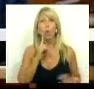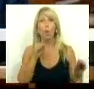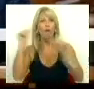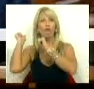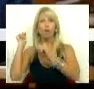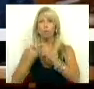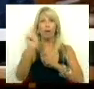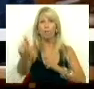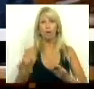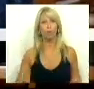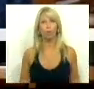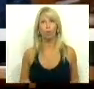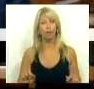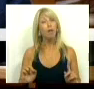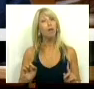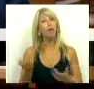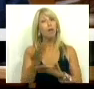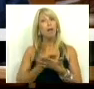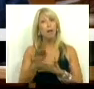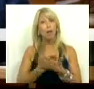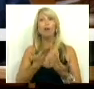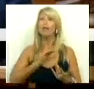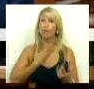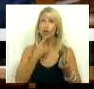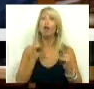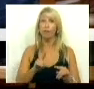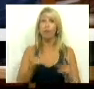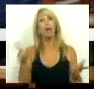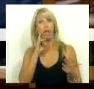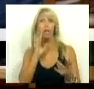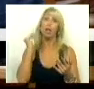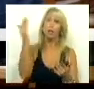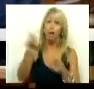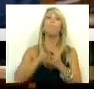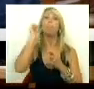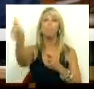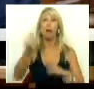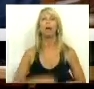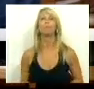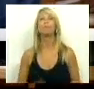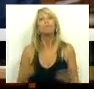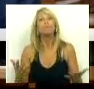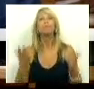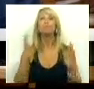pagamento. Renegociar a dívida é garantir o seu pagamento. Mas também é preciso